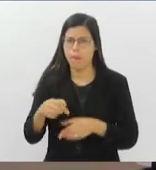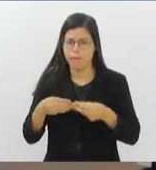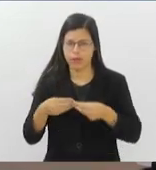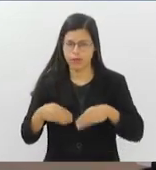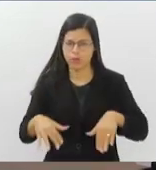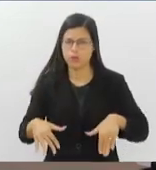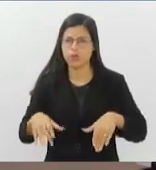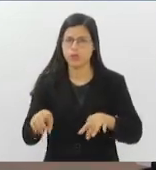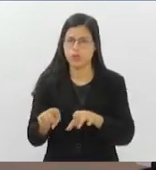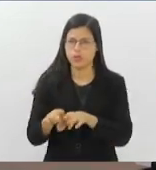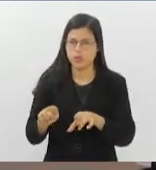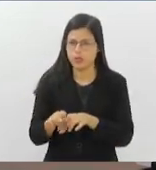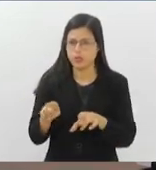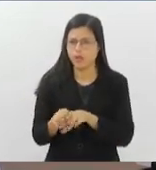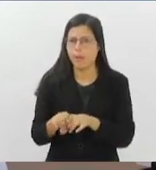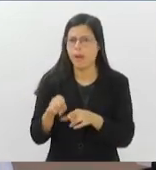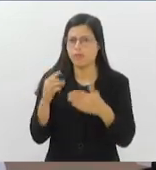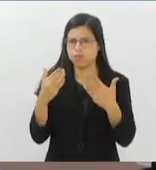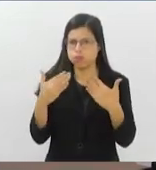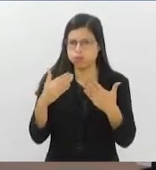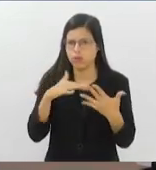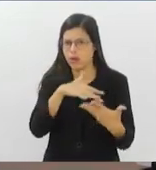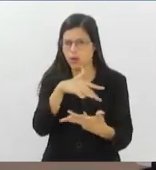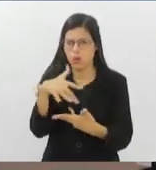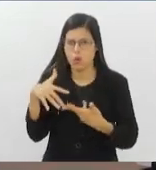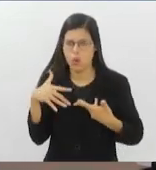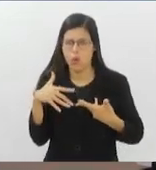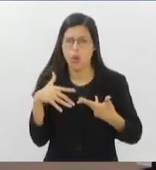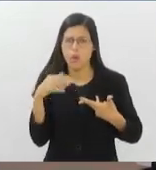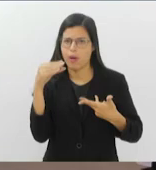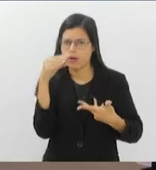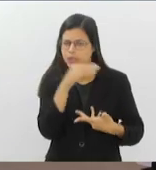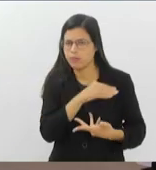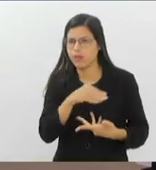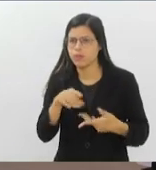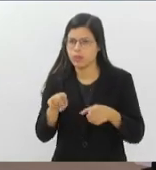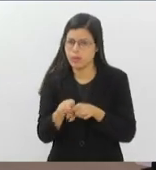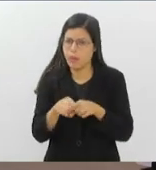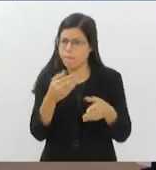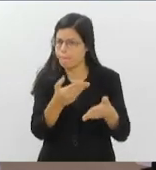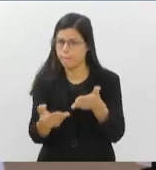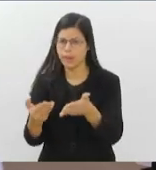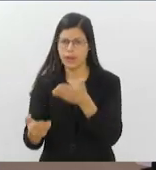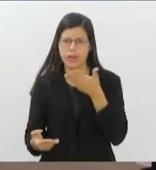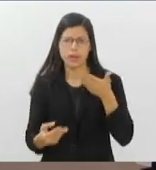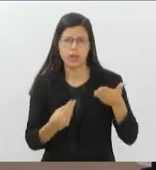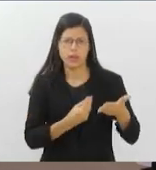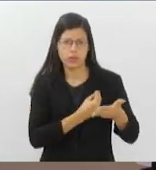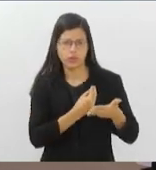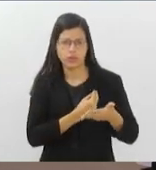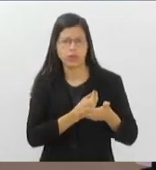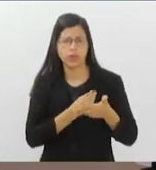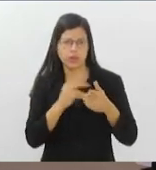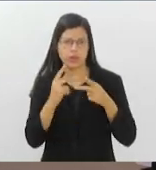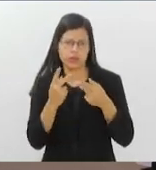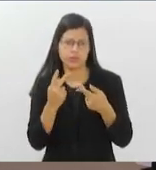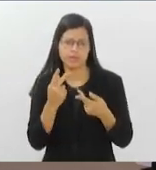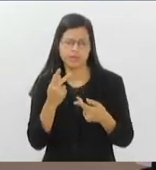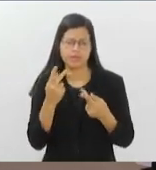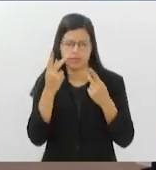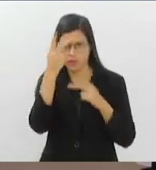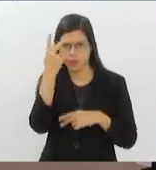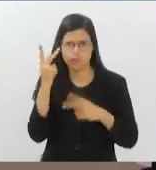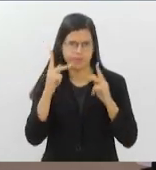para o aquecimento global, sem contar perdas materiais e até vidas humanas. O estado do Rio, ele não tem